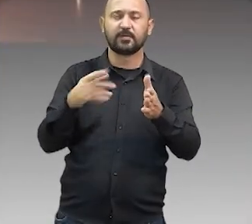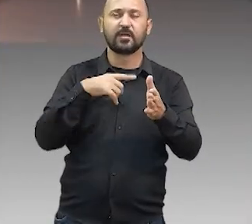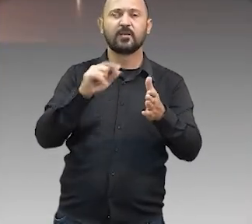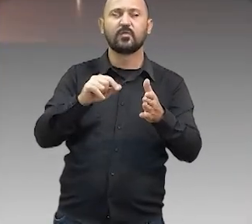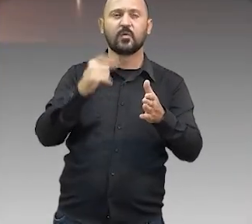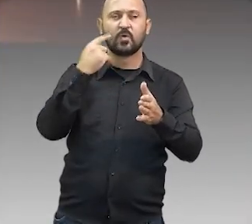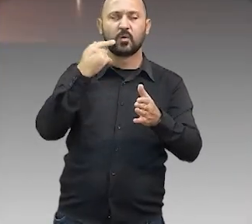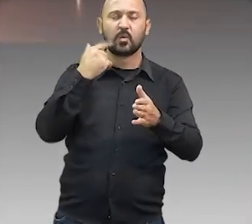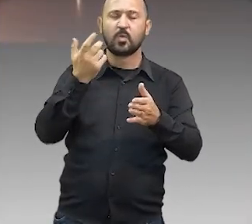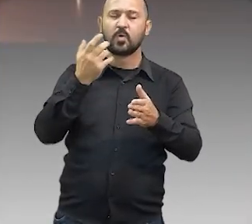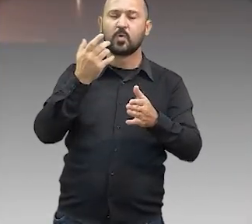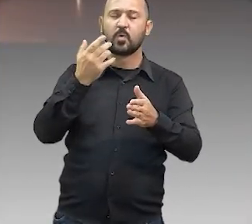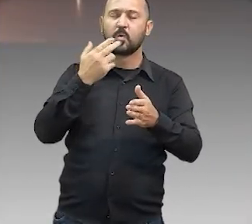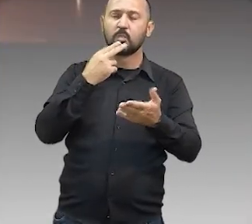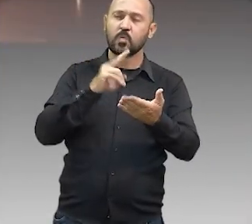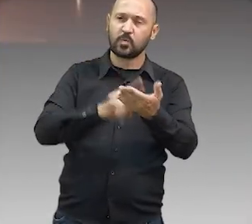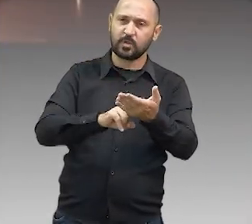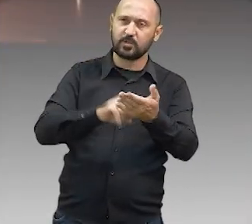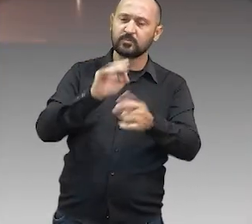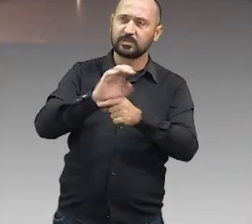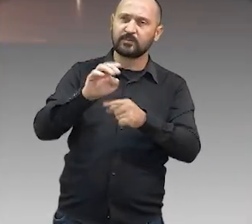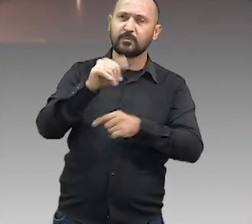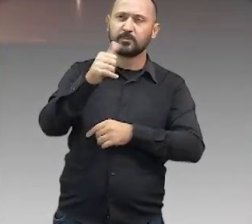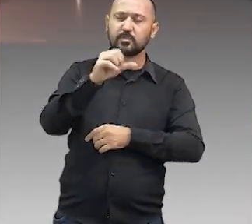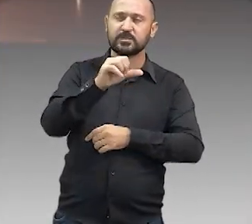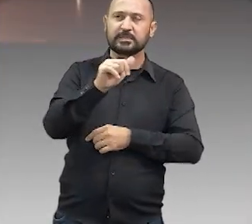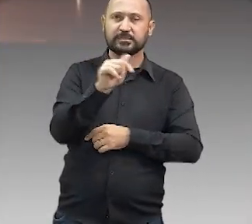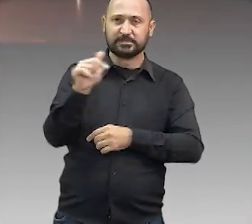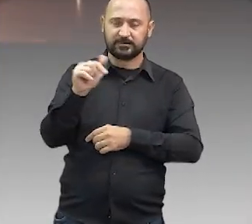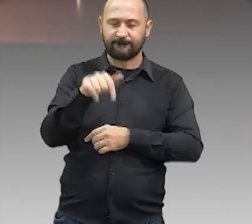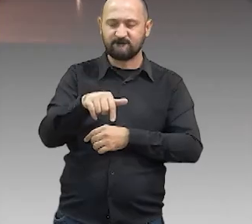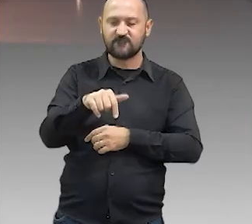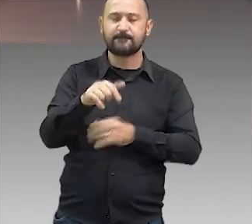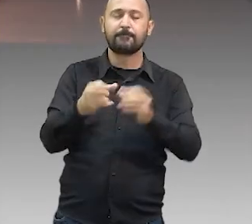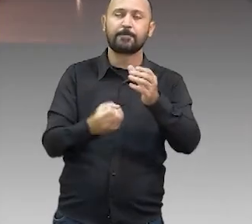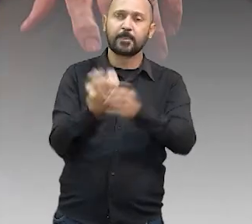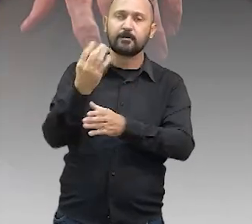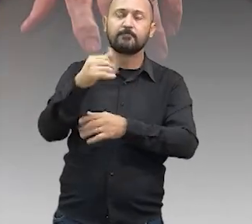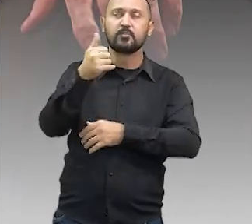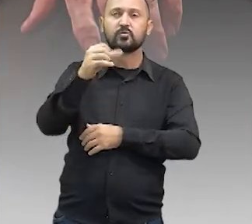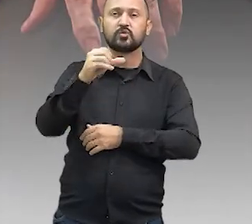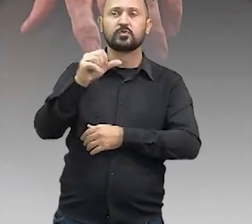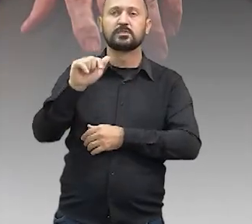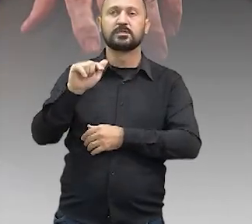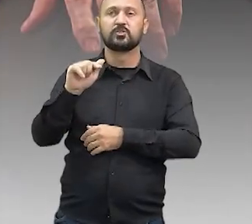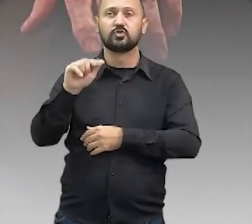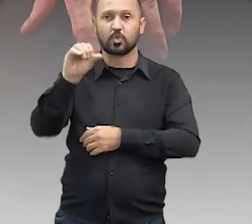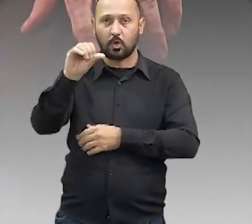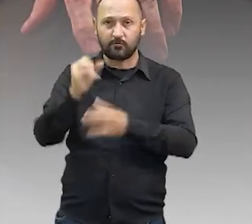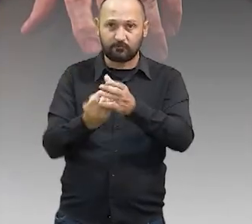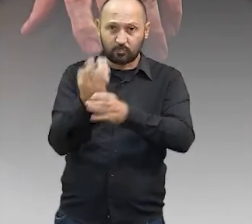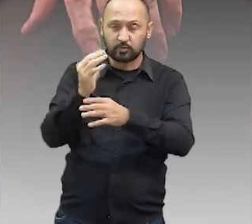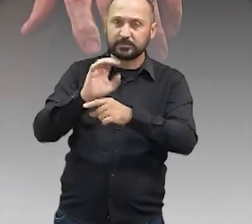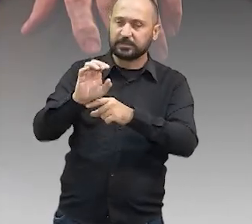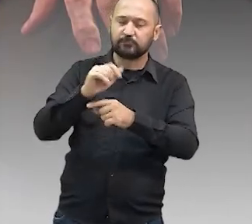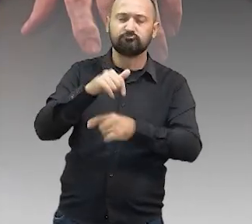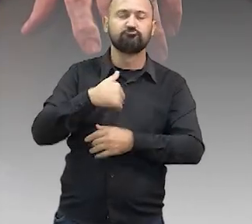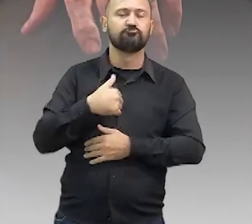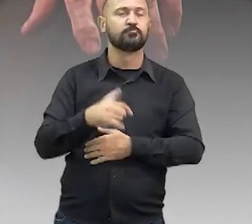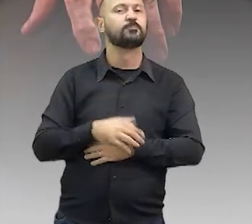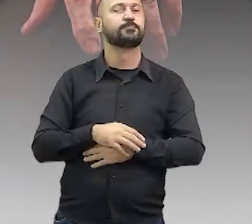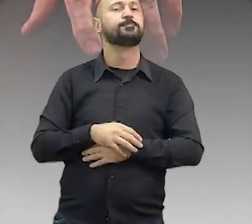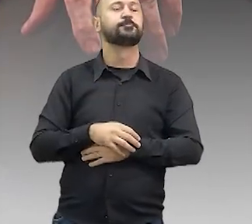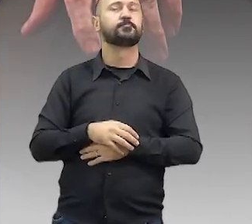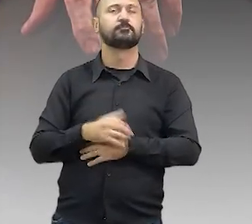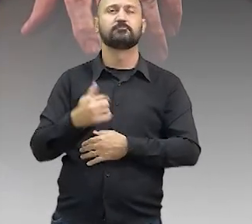Porque o Estado foi criado em 77, né, instalado em 79. Eu